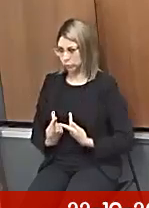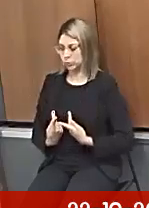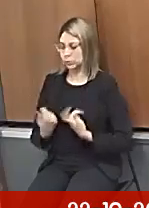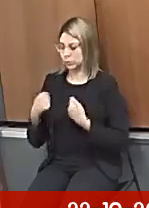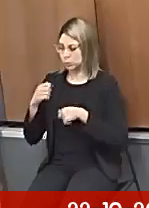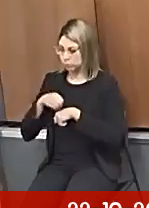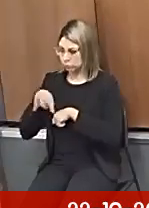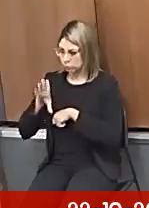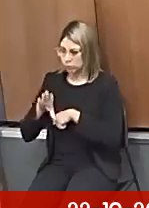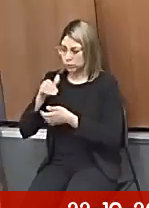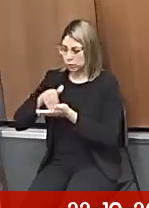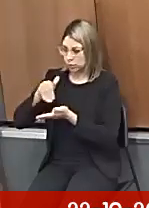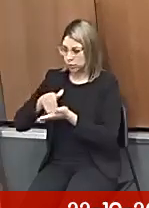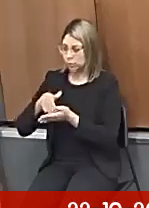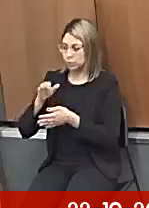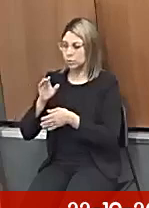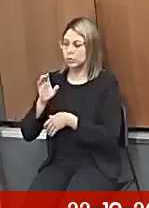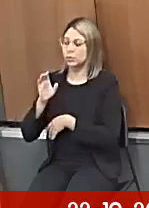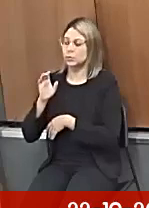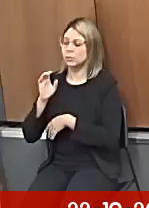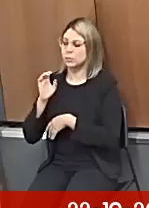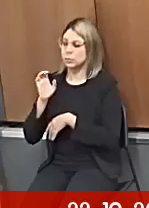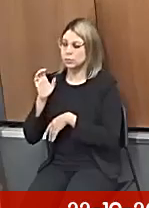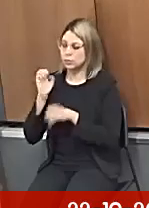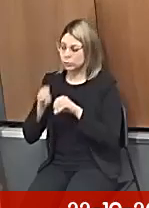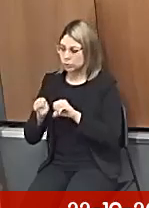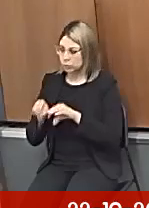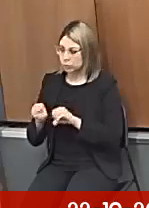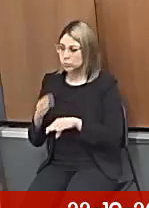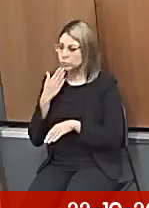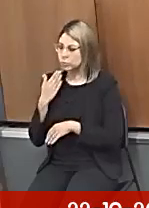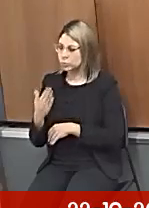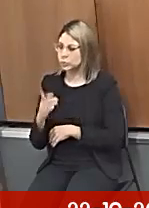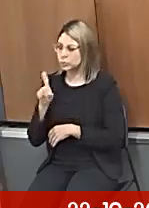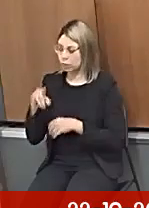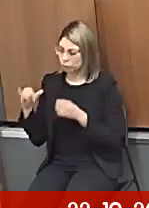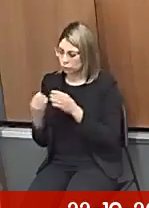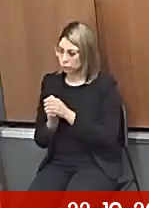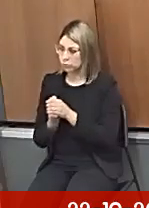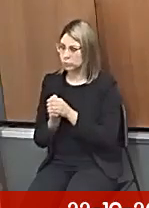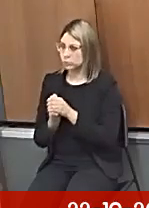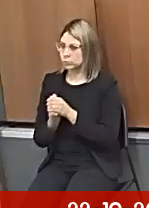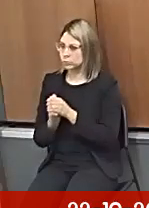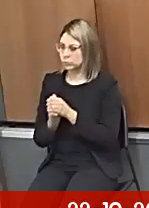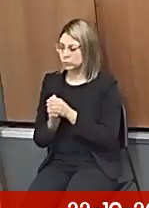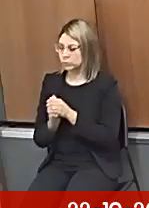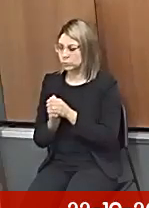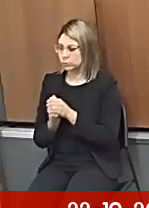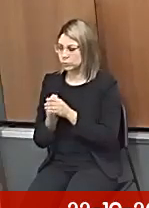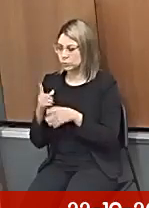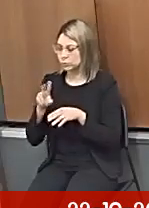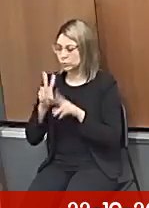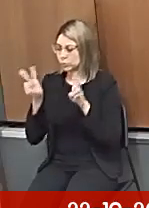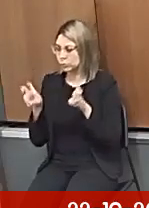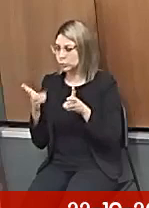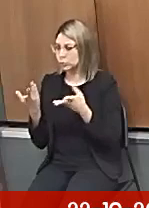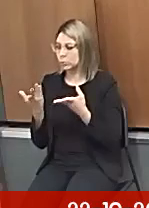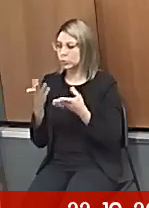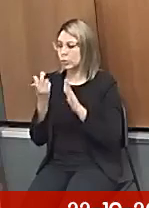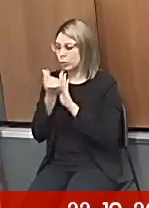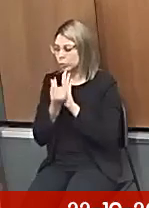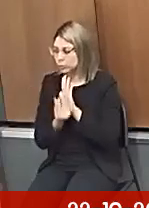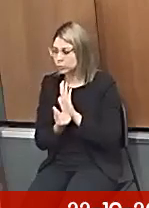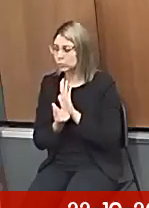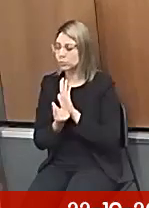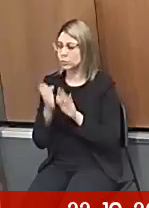encaminhado à Secretaria de Educação pedido de providência para priorização inclusiva, inclusive no âmbito do processo de revisão do orçamento do